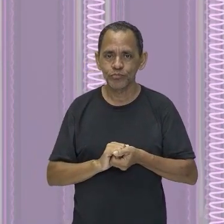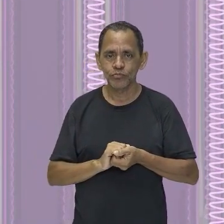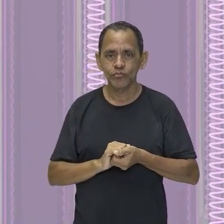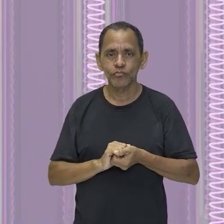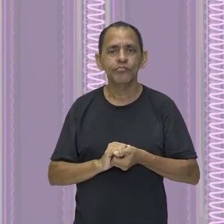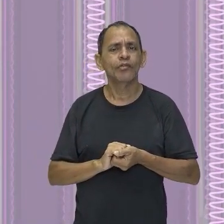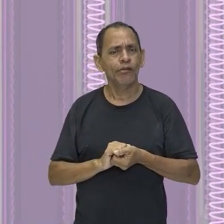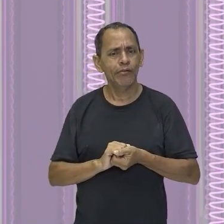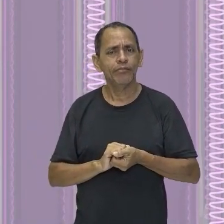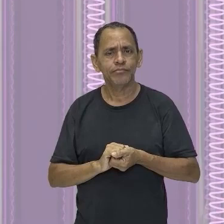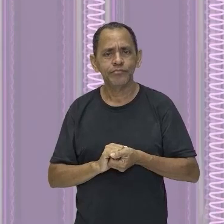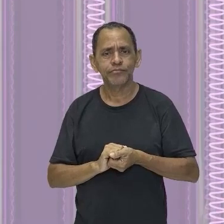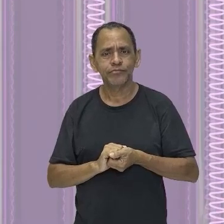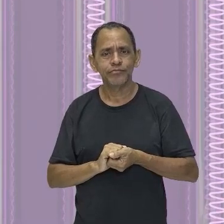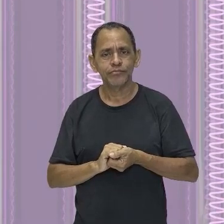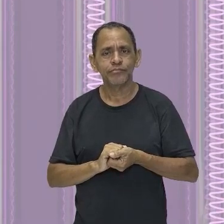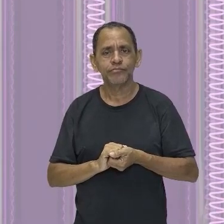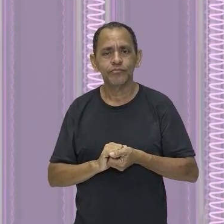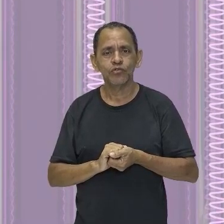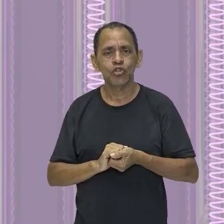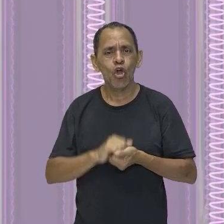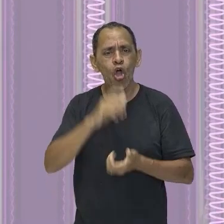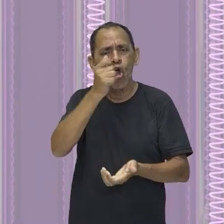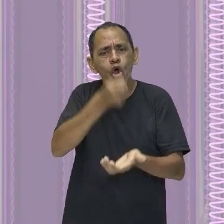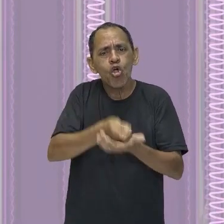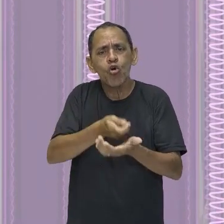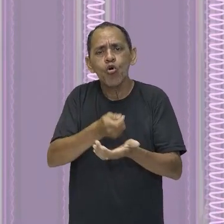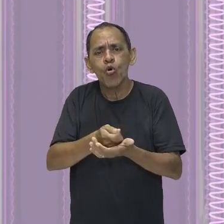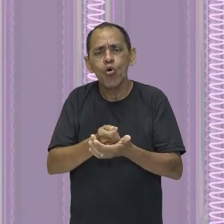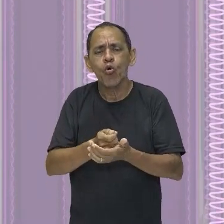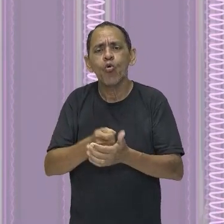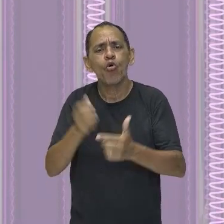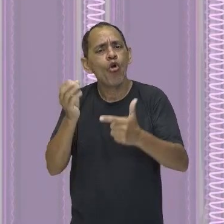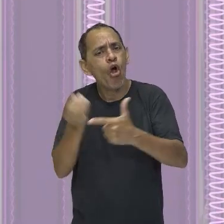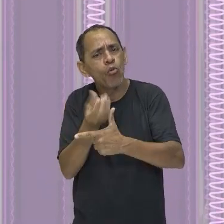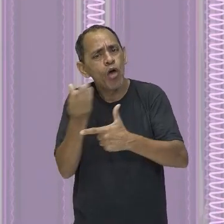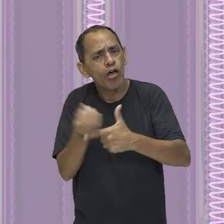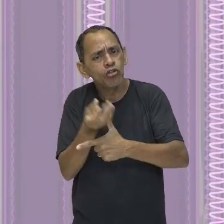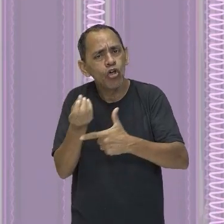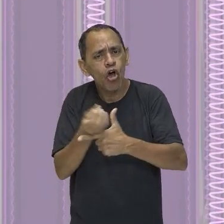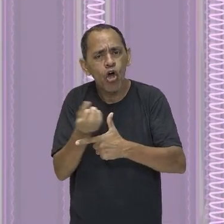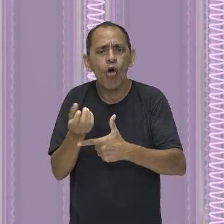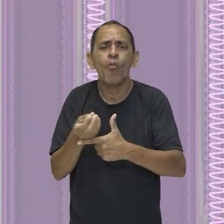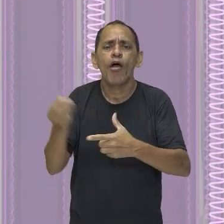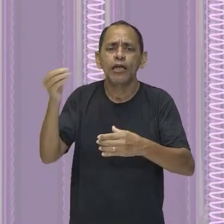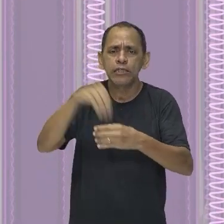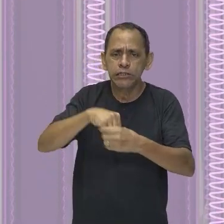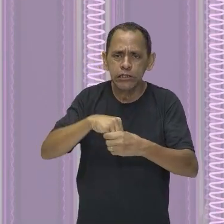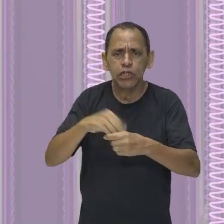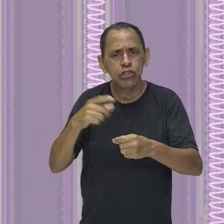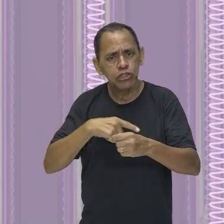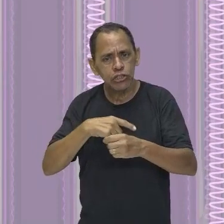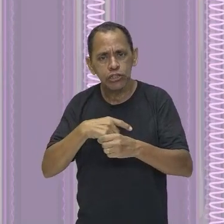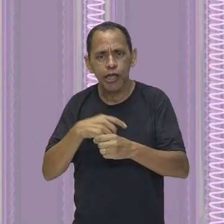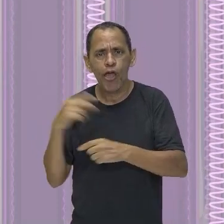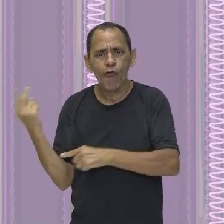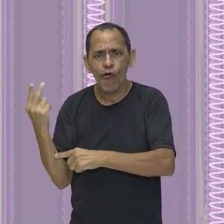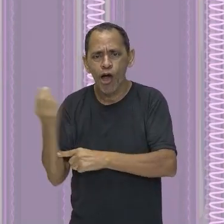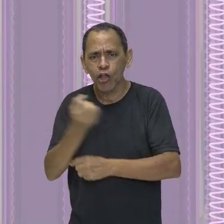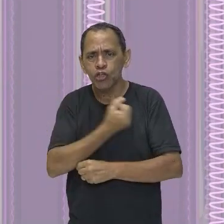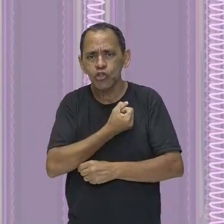resolver a questão de uma expressão algébrica envolvendo valores numéricos, ou seja, quando